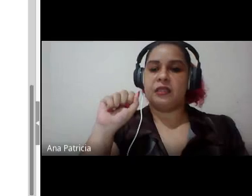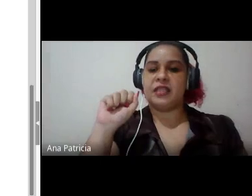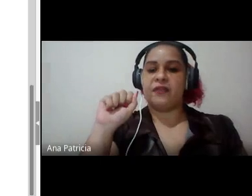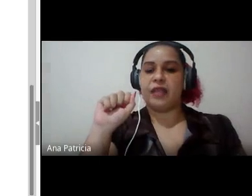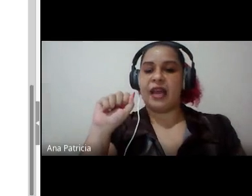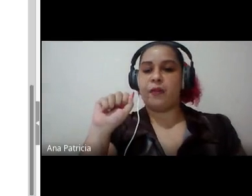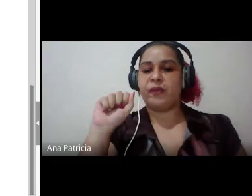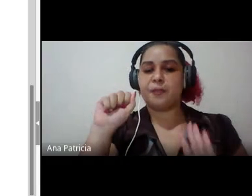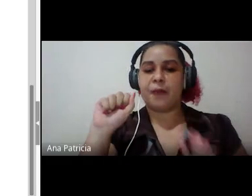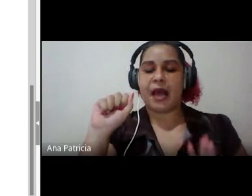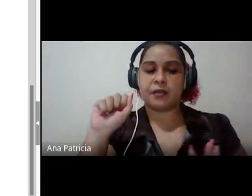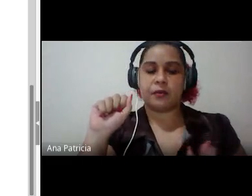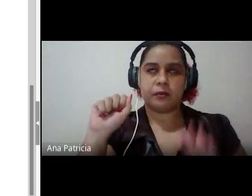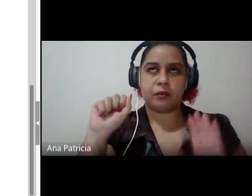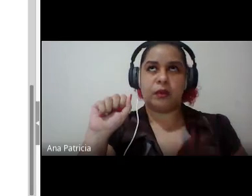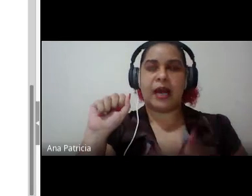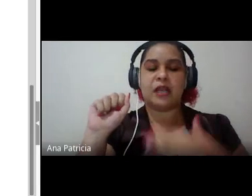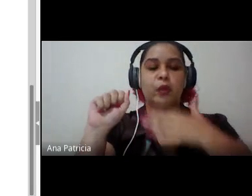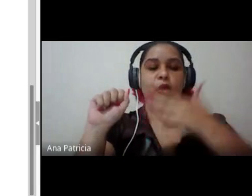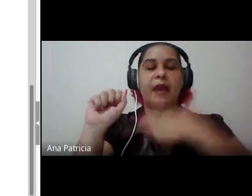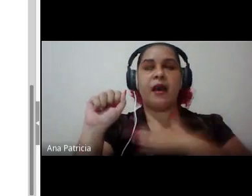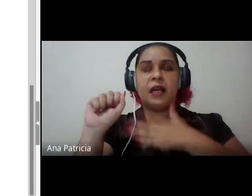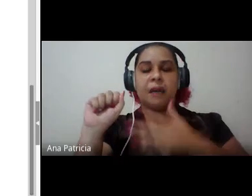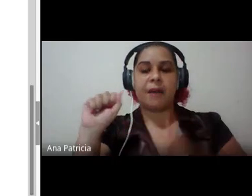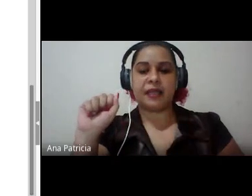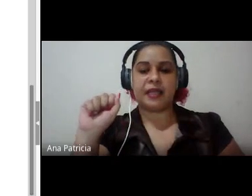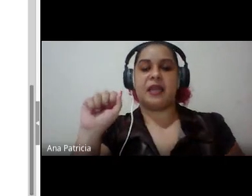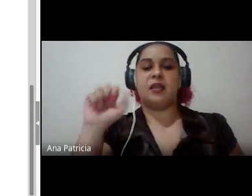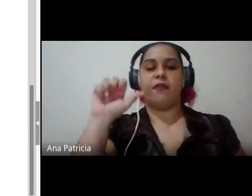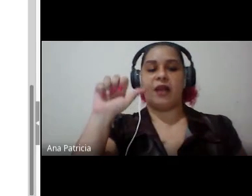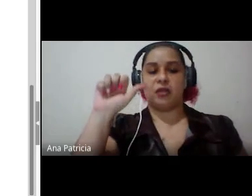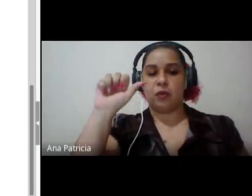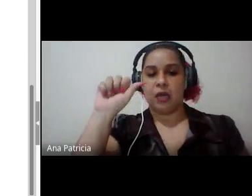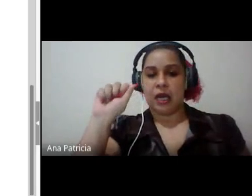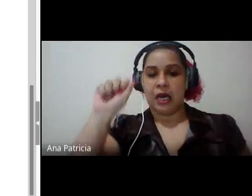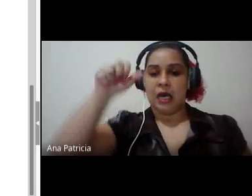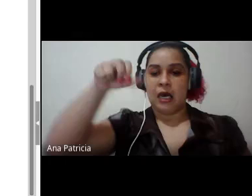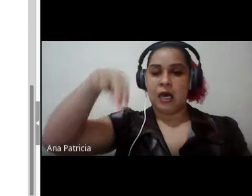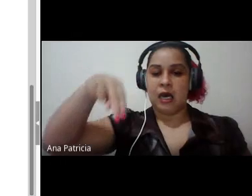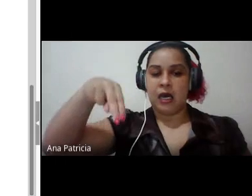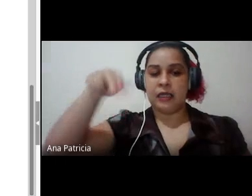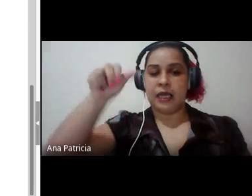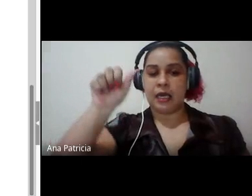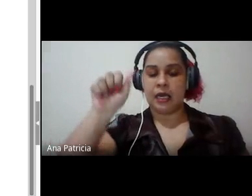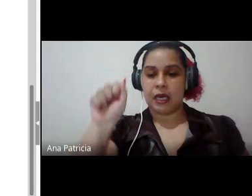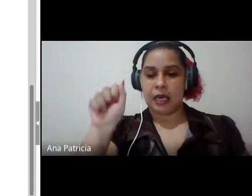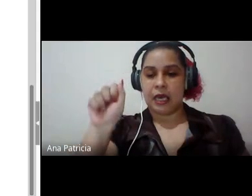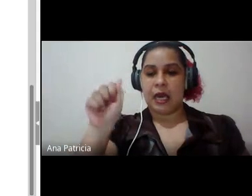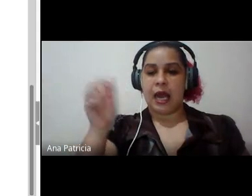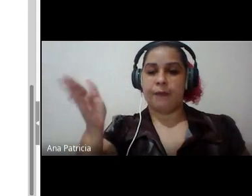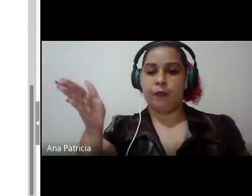também é importante, se você for dar um espaço, no caso, meu nome é Ana Patrícia, então eu faço